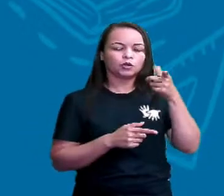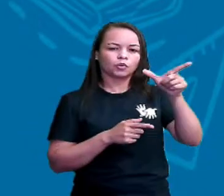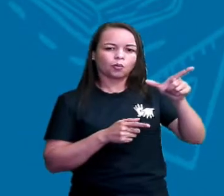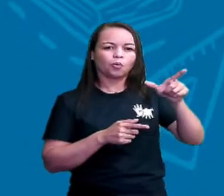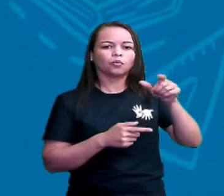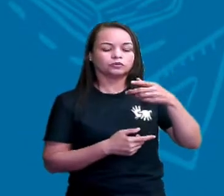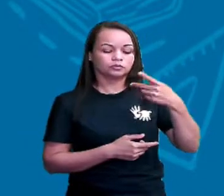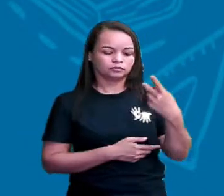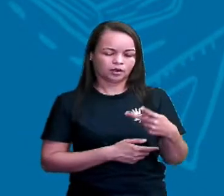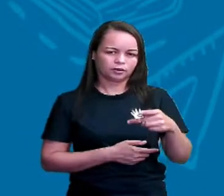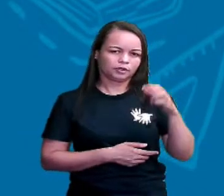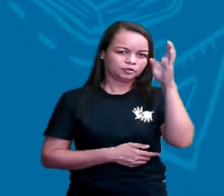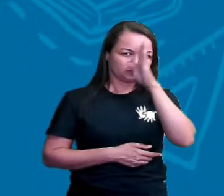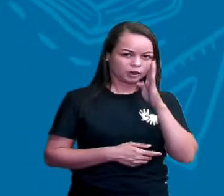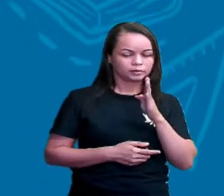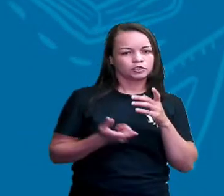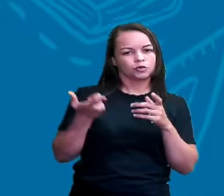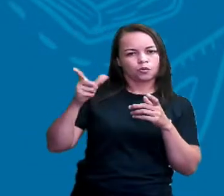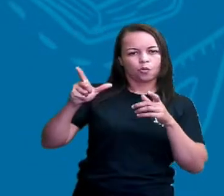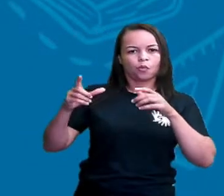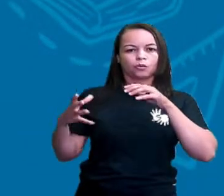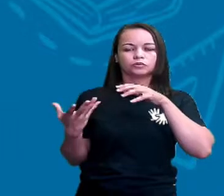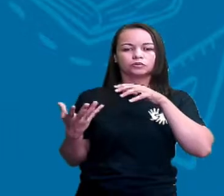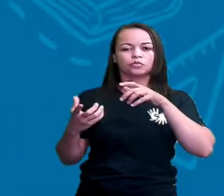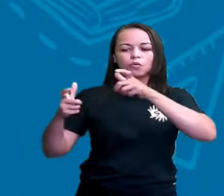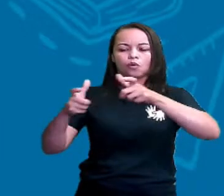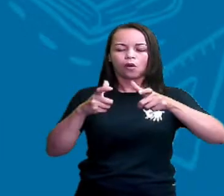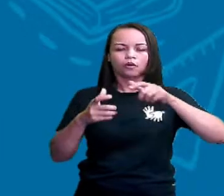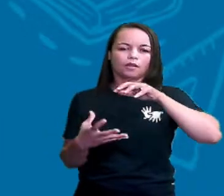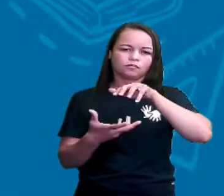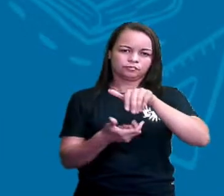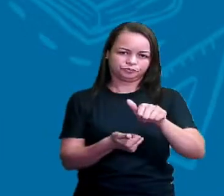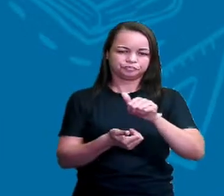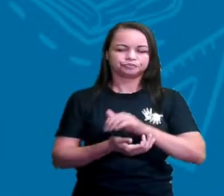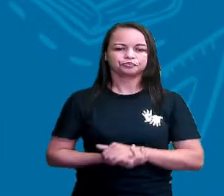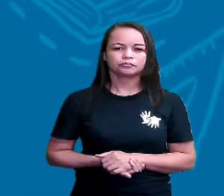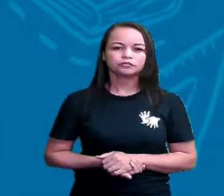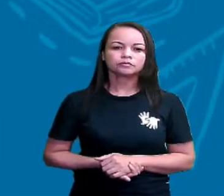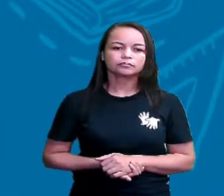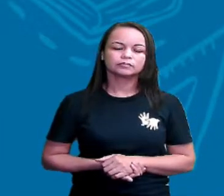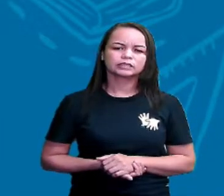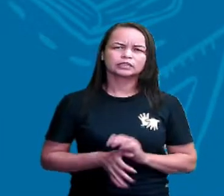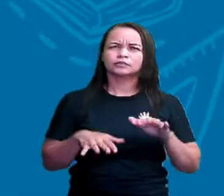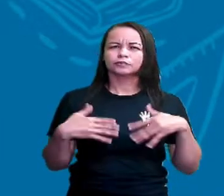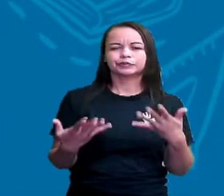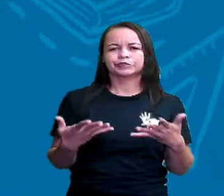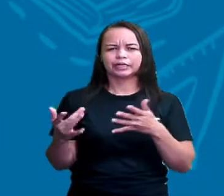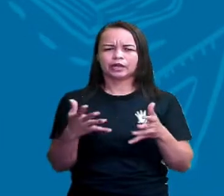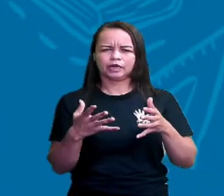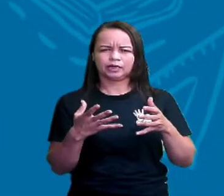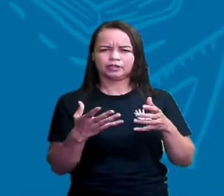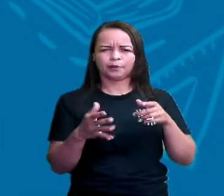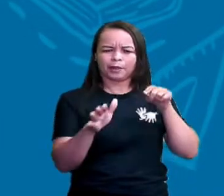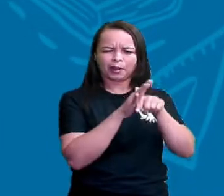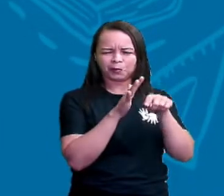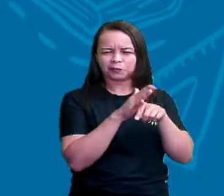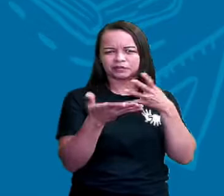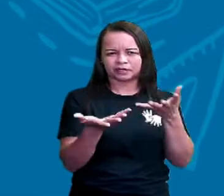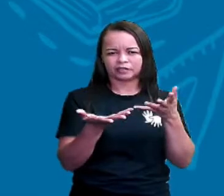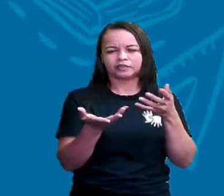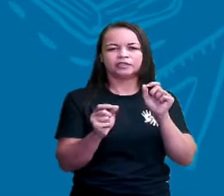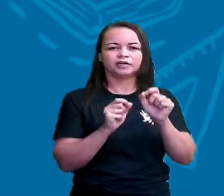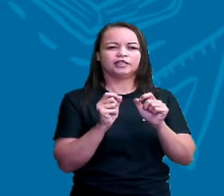encontrar aqui no nosso Brasil, tá certo? Então, quando a gente faz aquela pergunta, será que todos os animais do mundo são iguais aos do Brasil? A